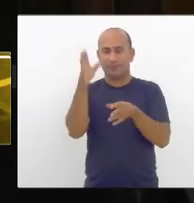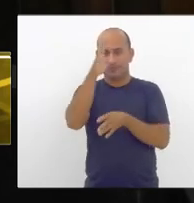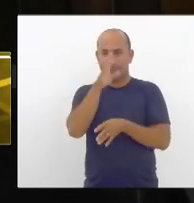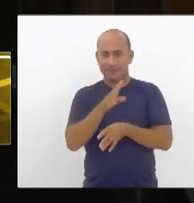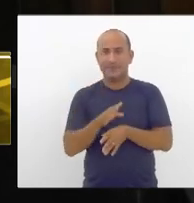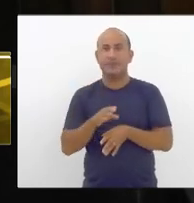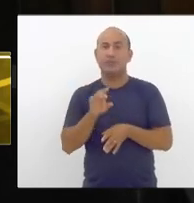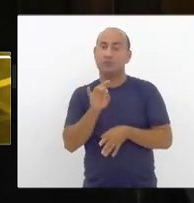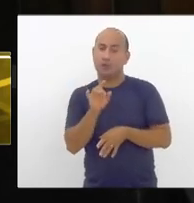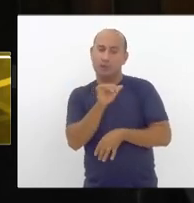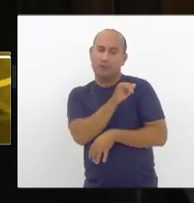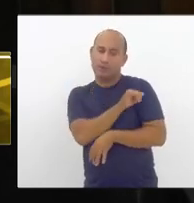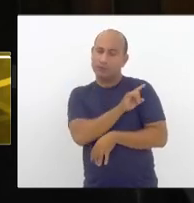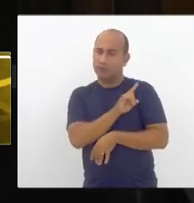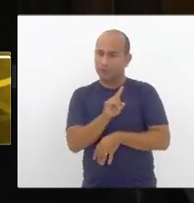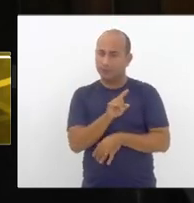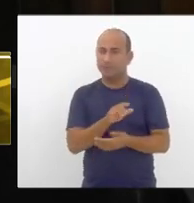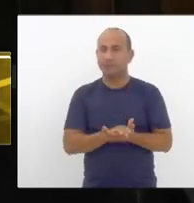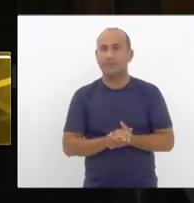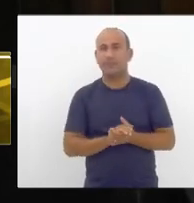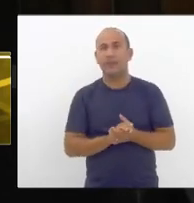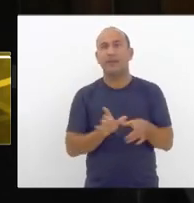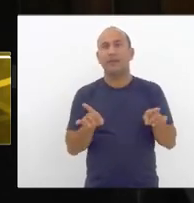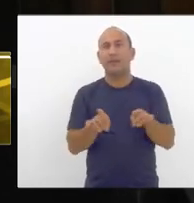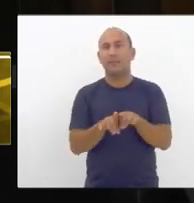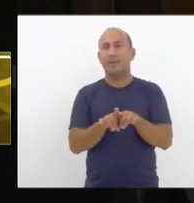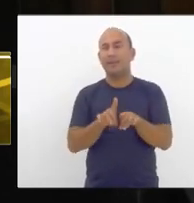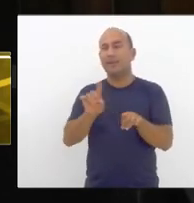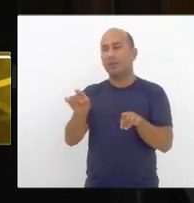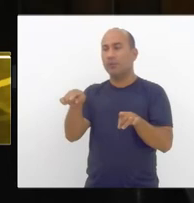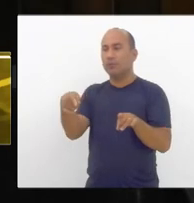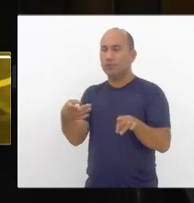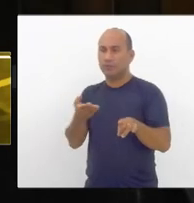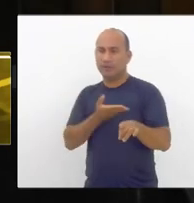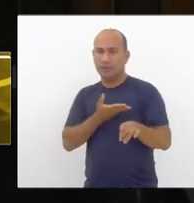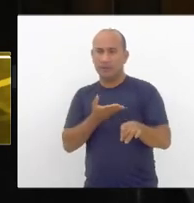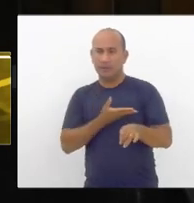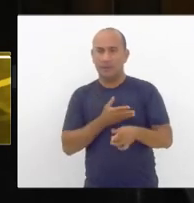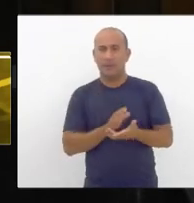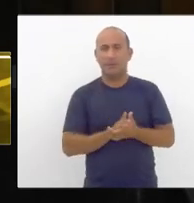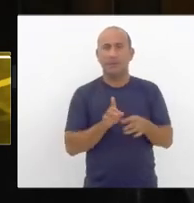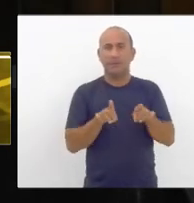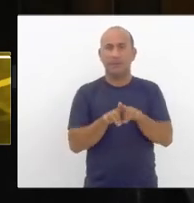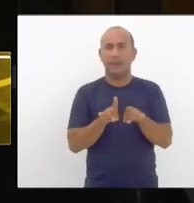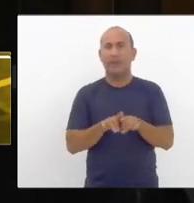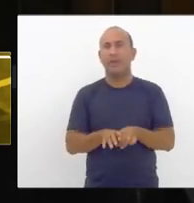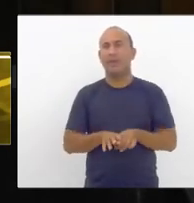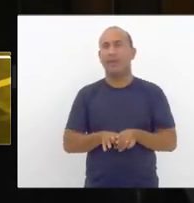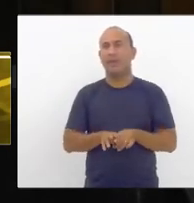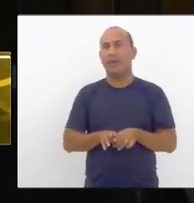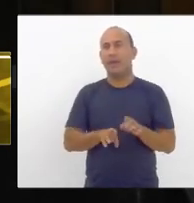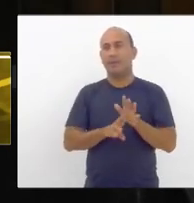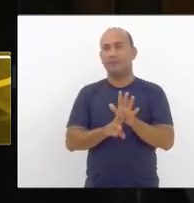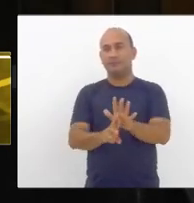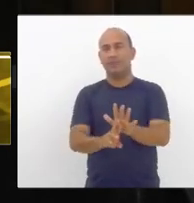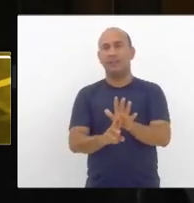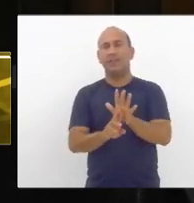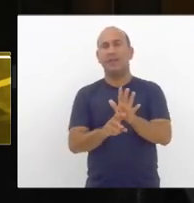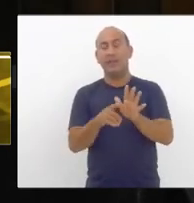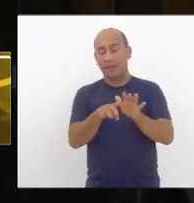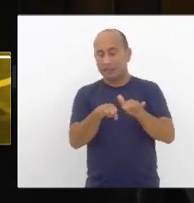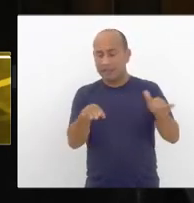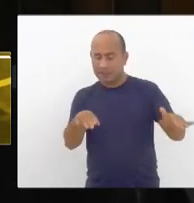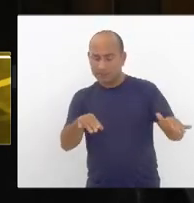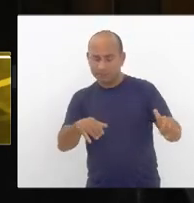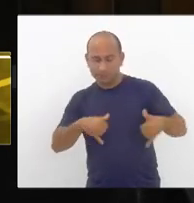Janeiro temos ali na ponta um outro representante da nossa cadeia E mais uma vez essa essa mesa me